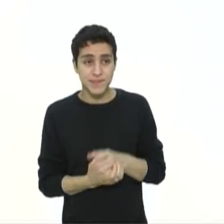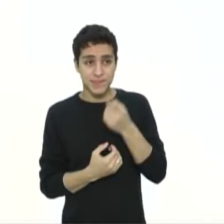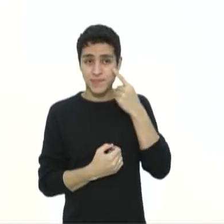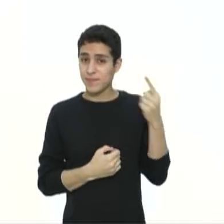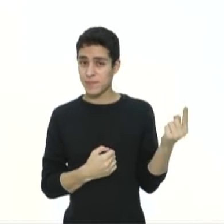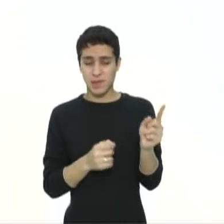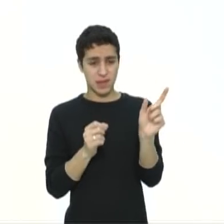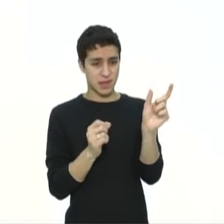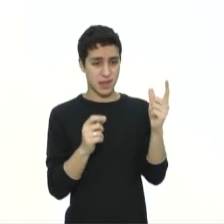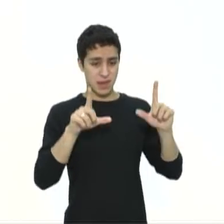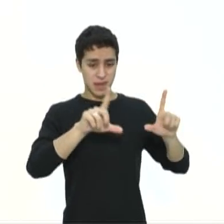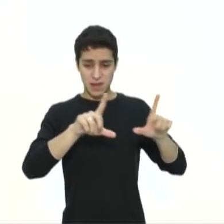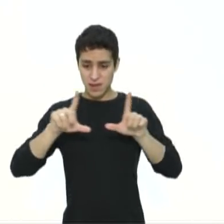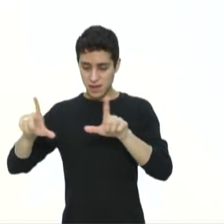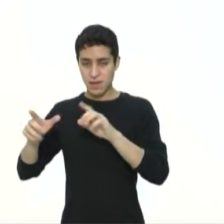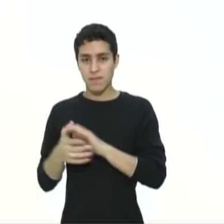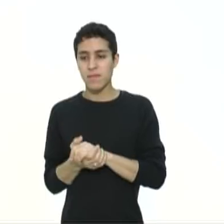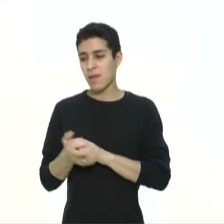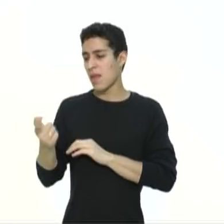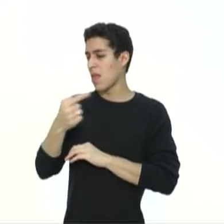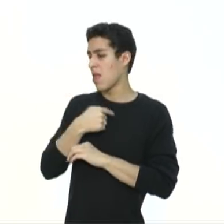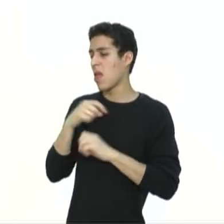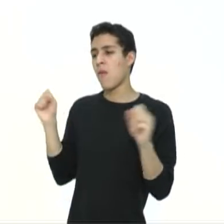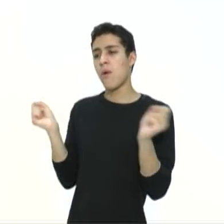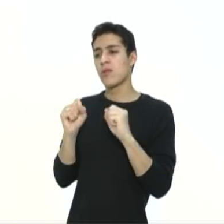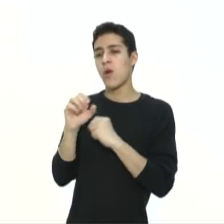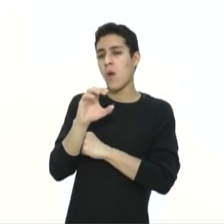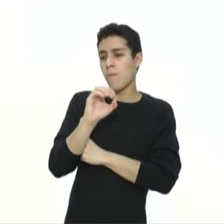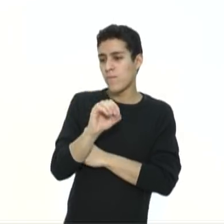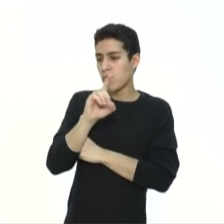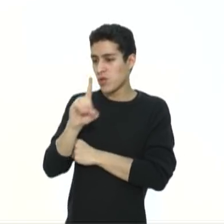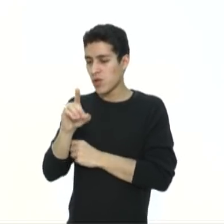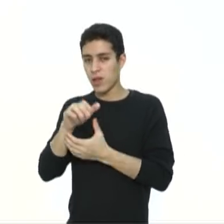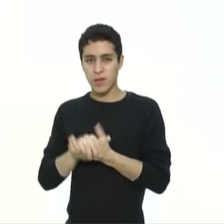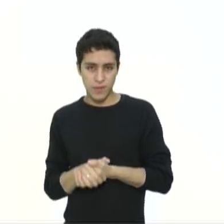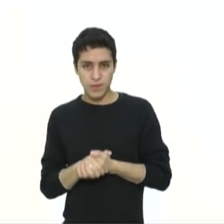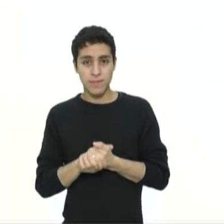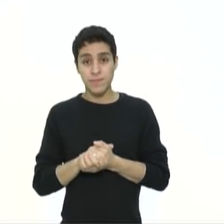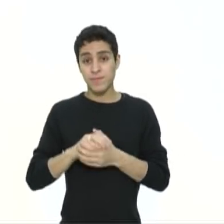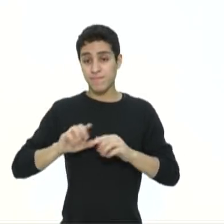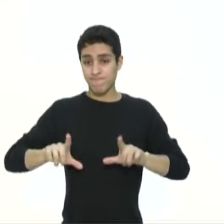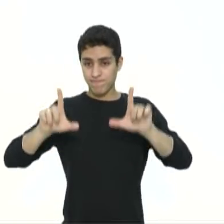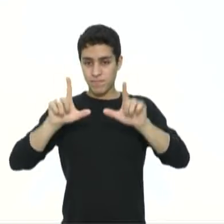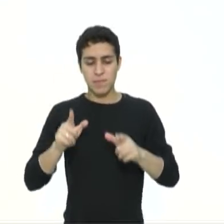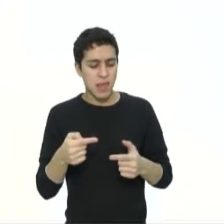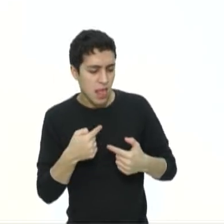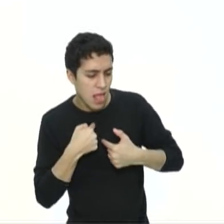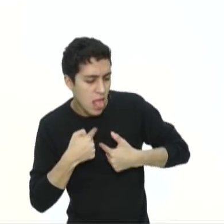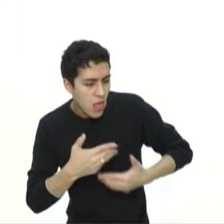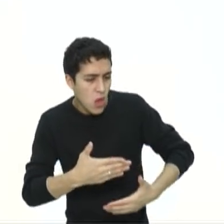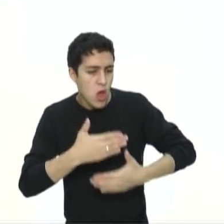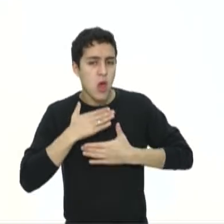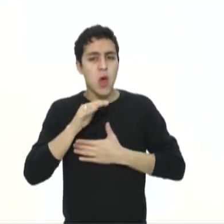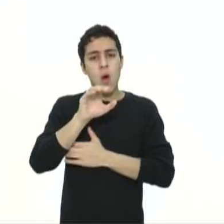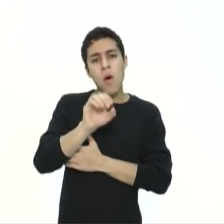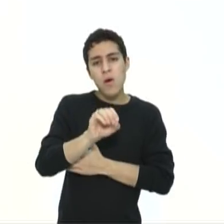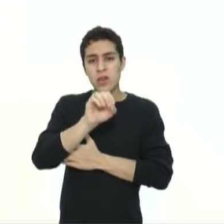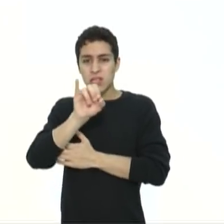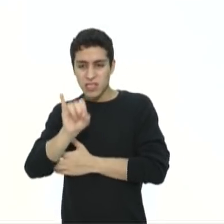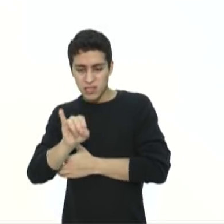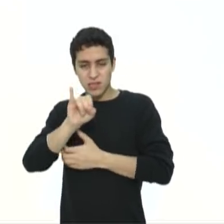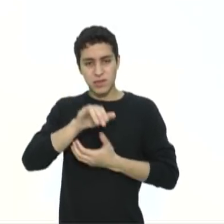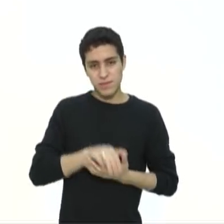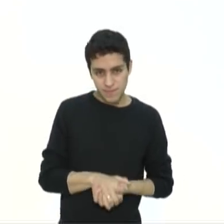quadrinho, eu adoro o objeto direto. No segundo quadrinho, eu gosto de objeto